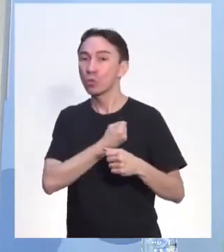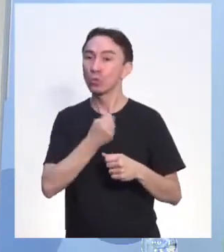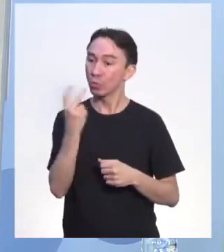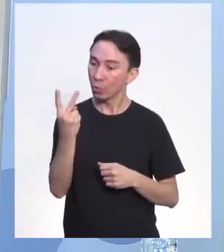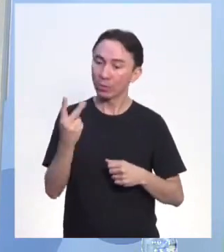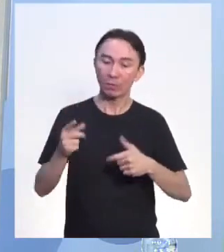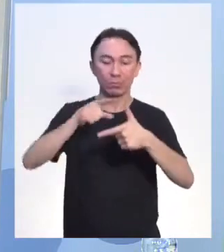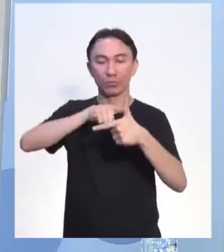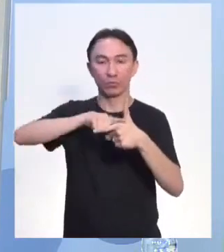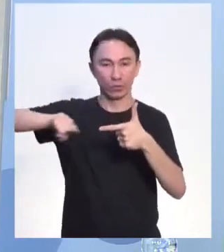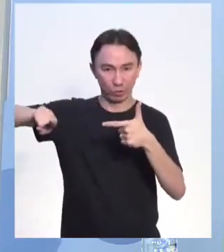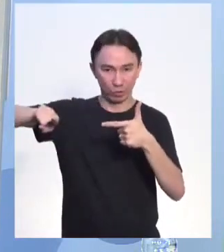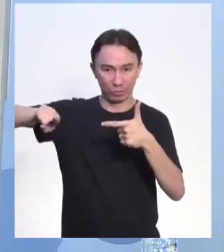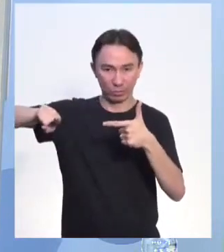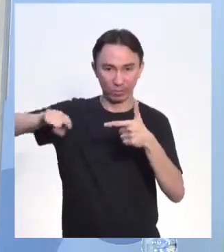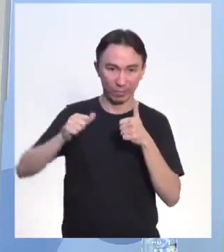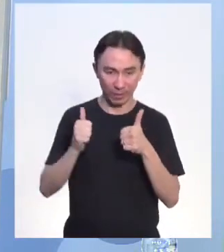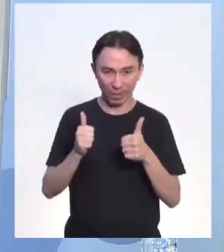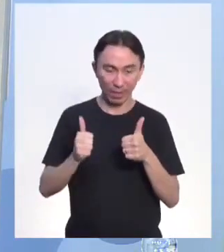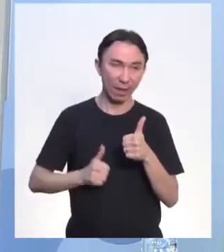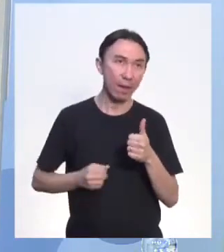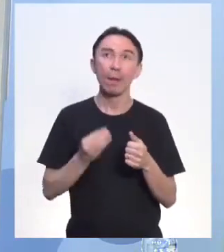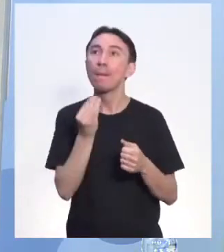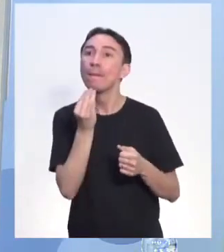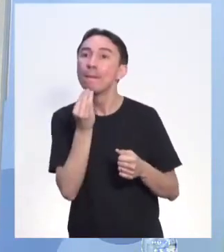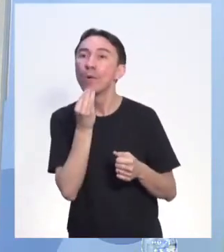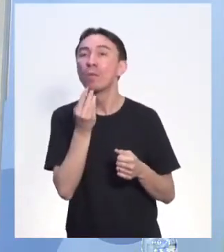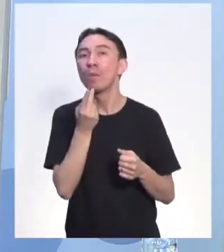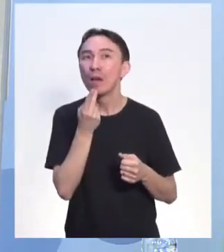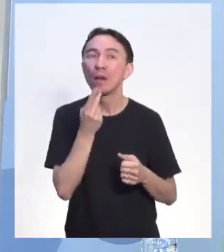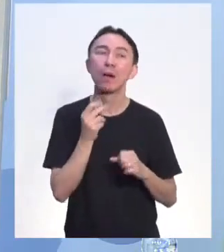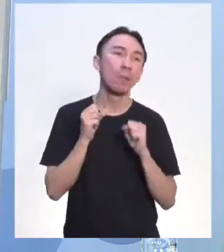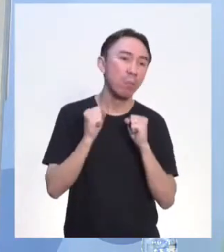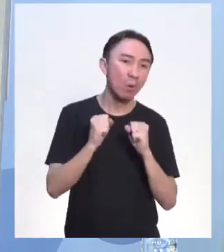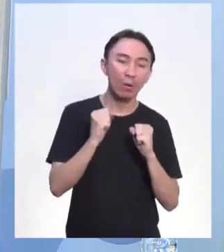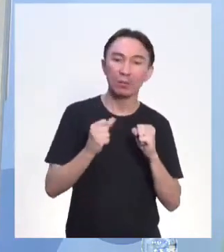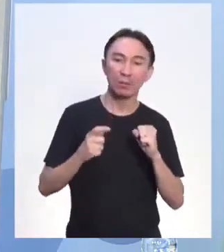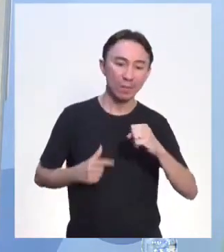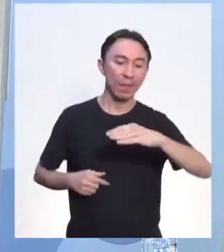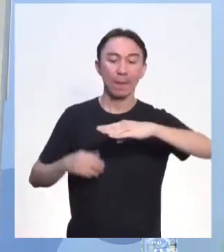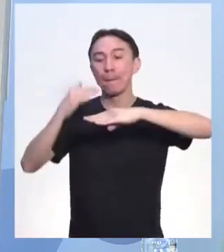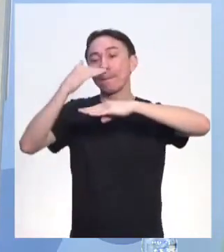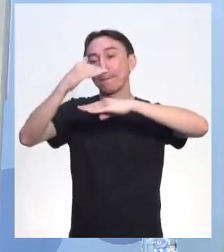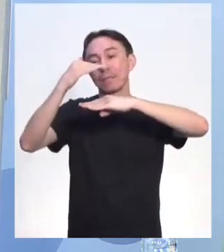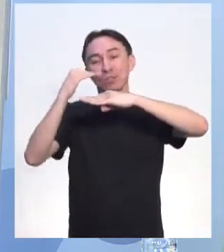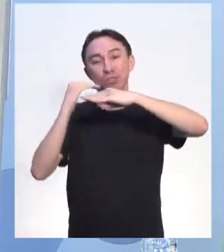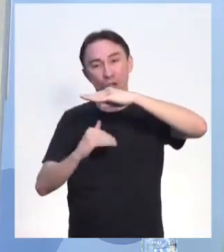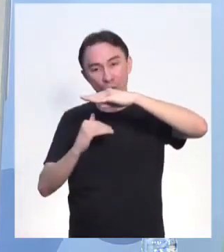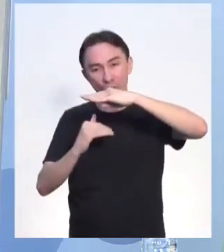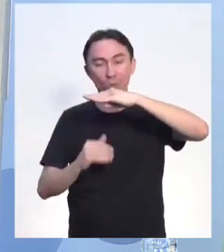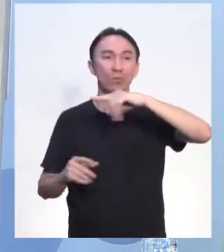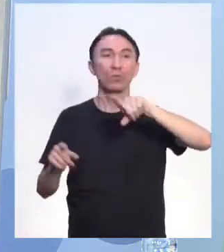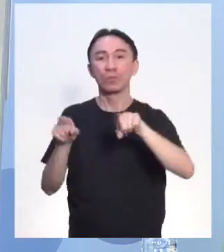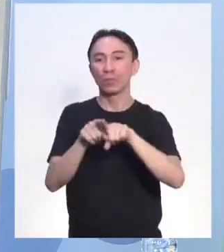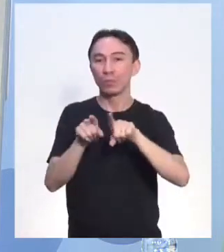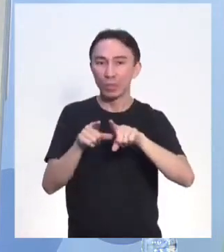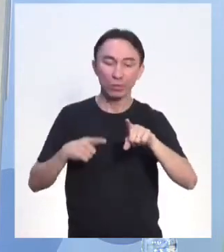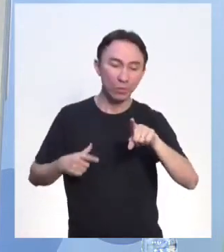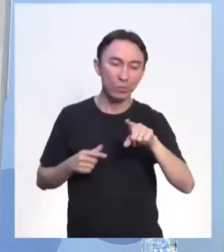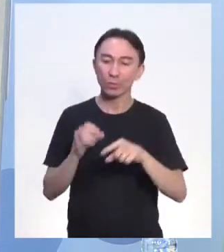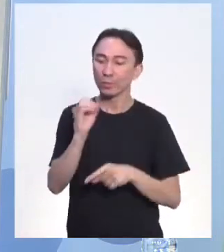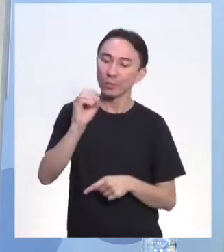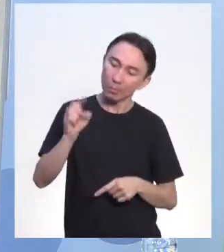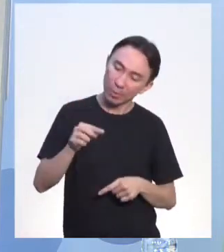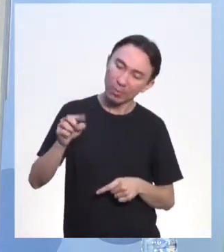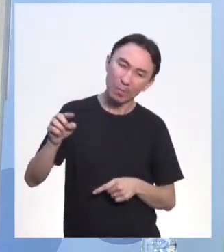quando a gente fala em probabilidade, pode representar com fração, com número decimal e o que é mais comum, com porcentagem, que é o que a gente vai